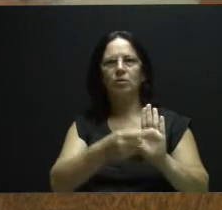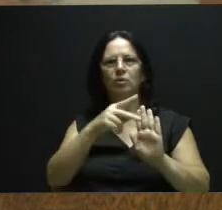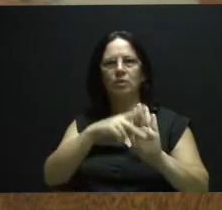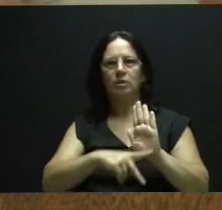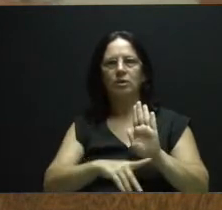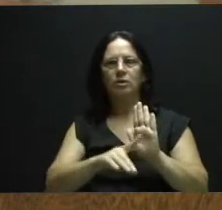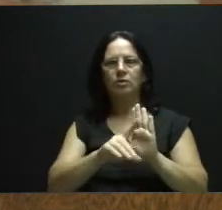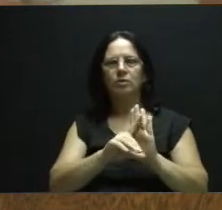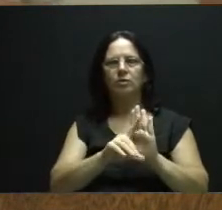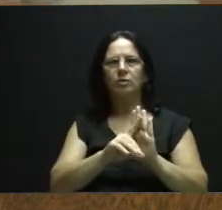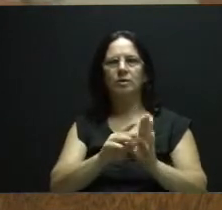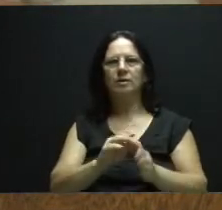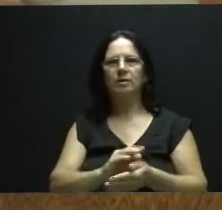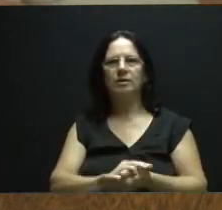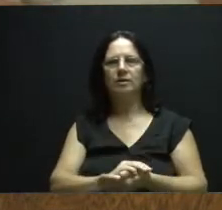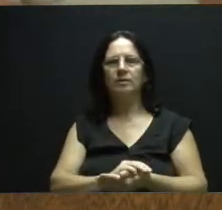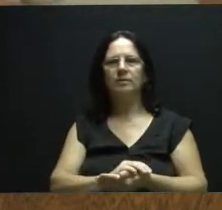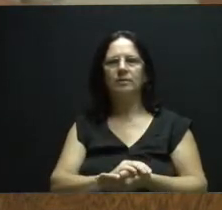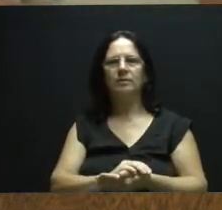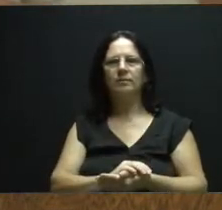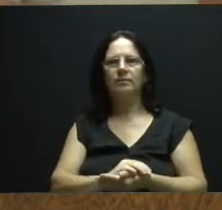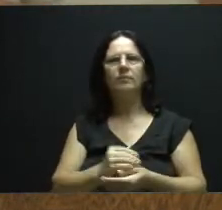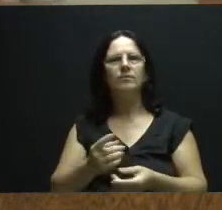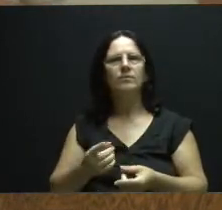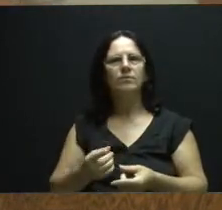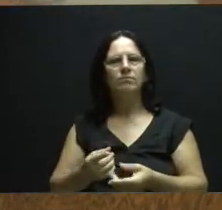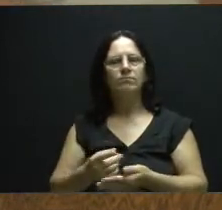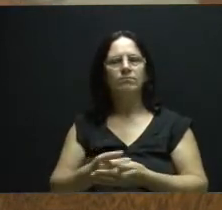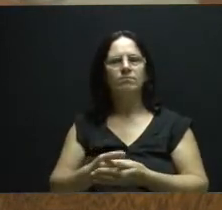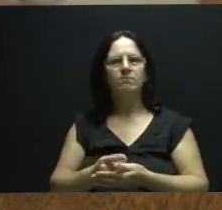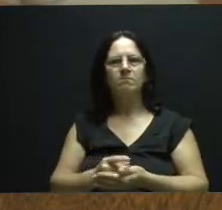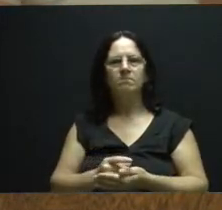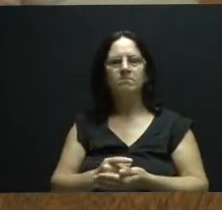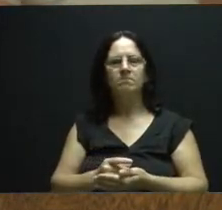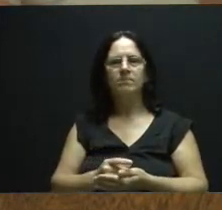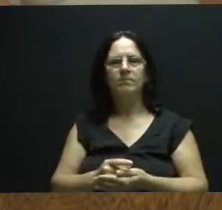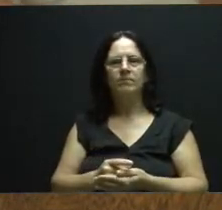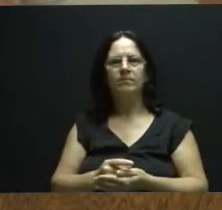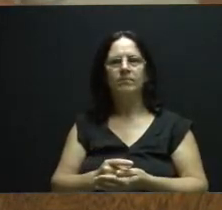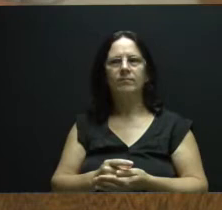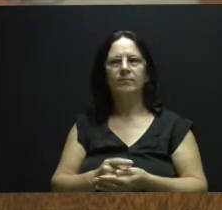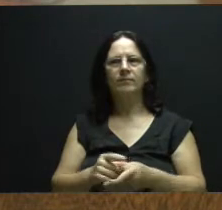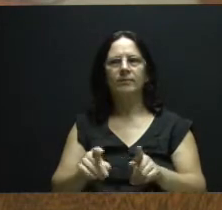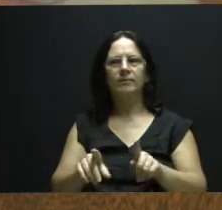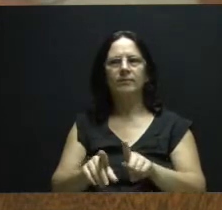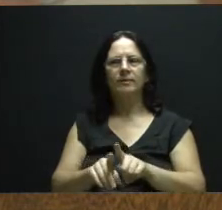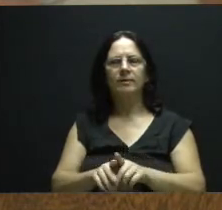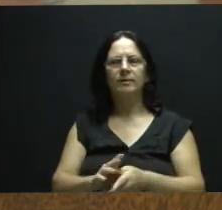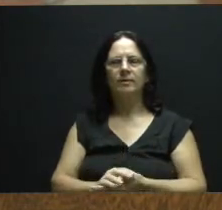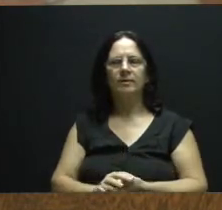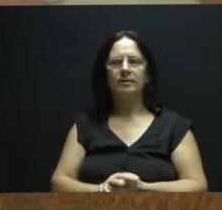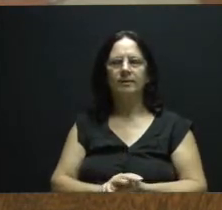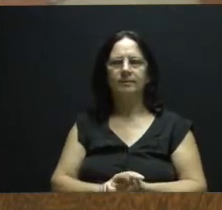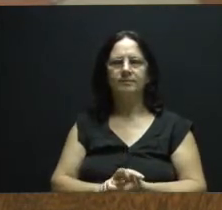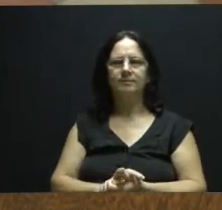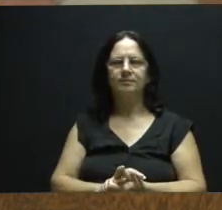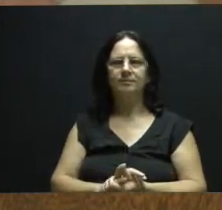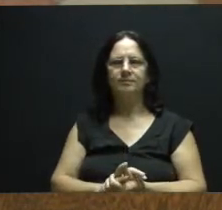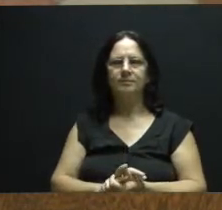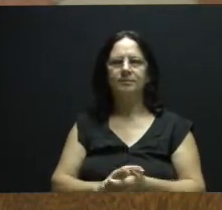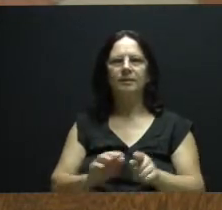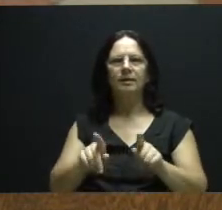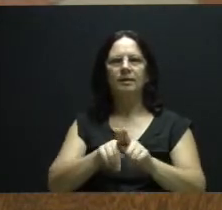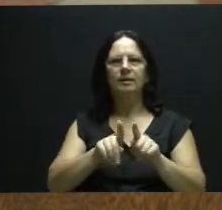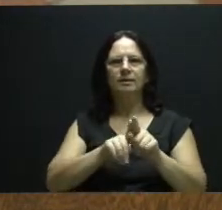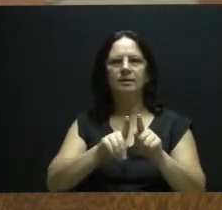lei remunerando se o seguinte assim a catar acatada a mudança sugerida